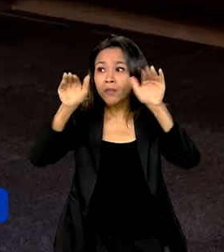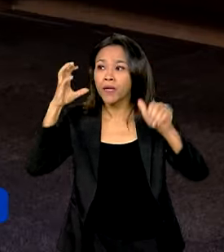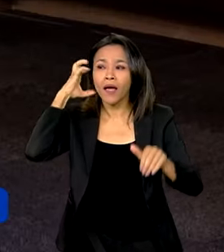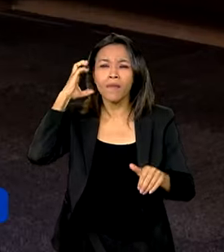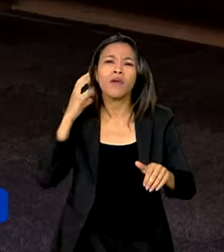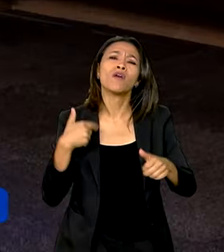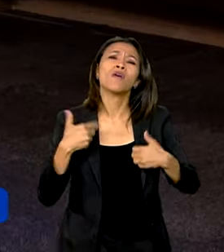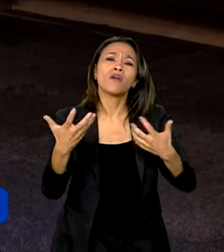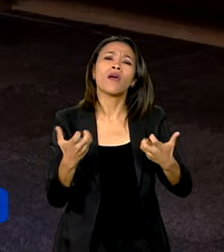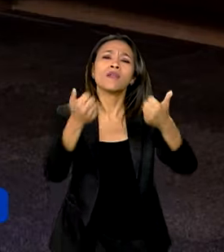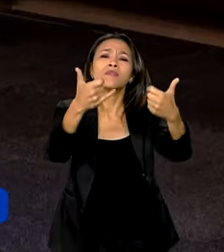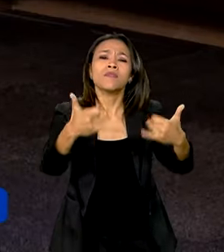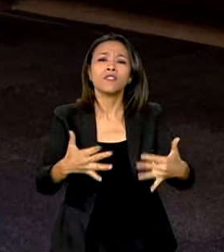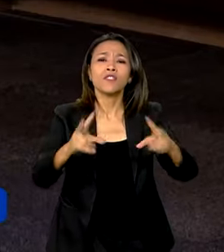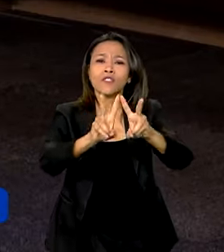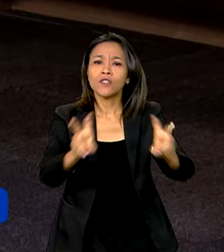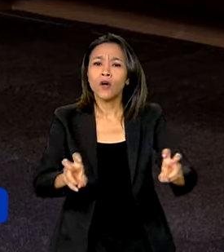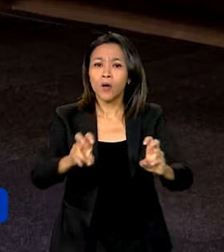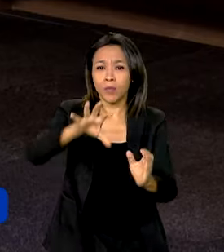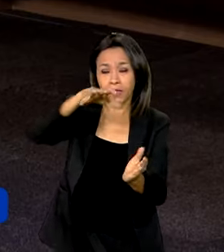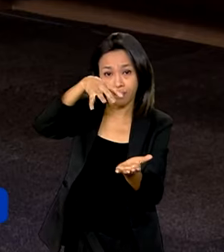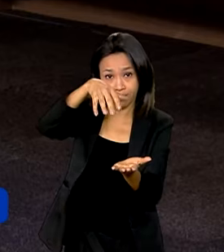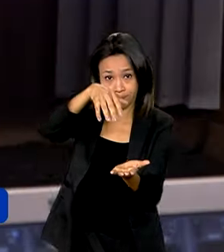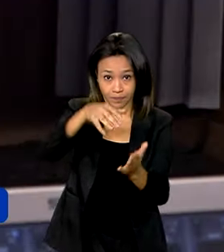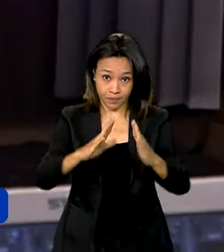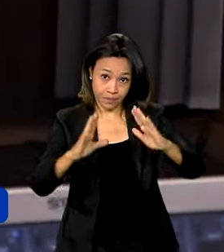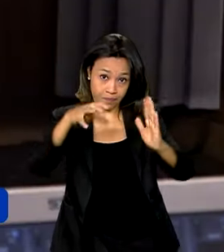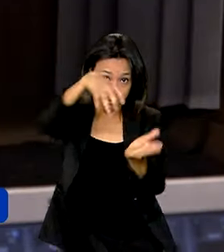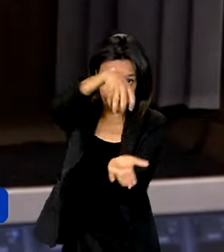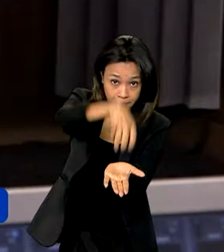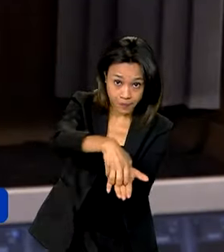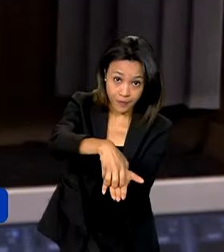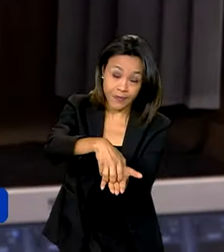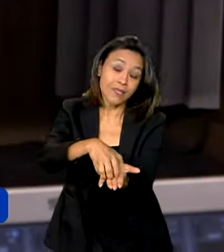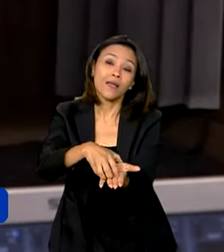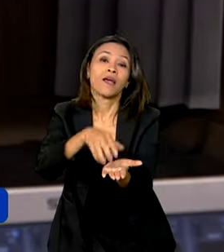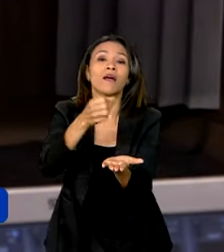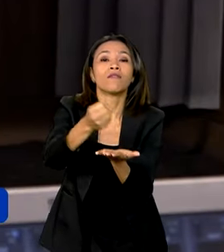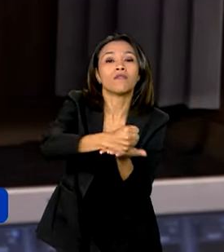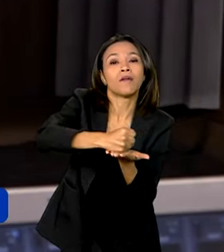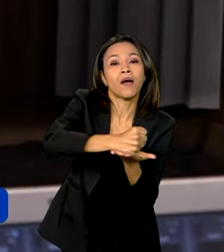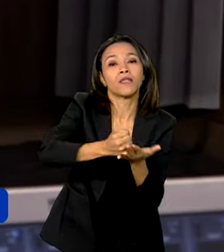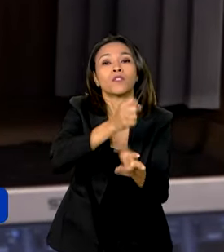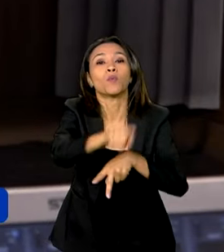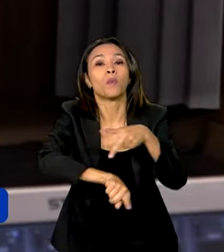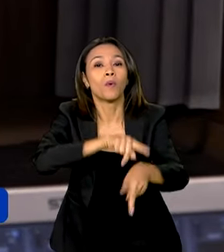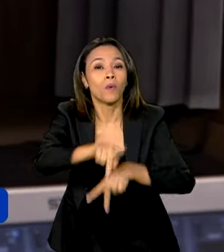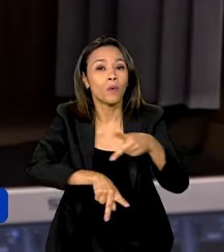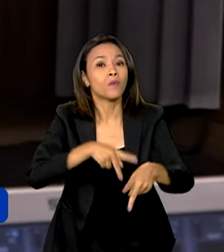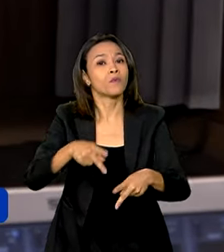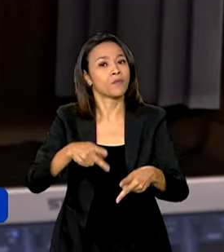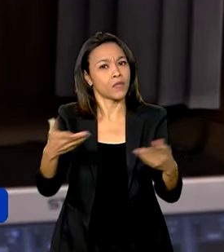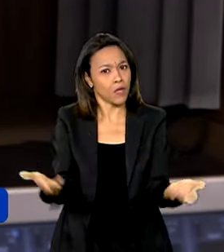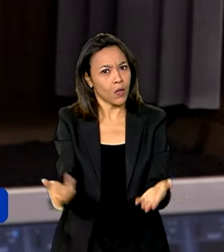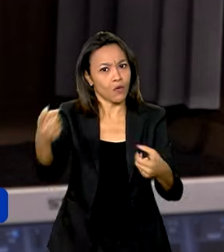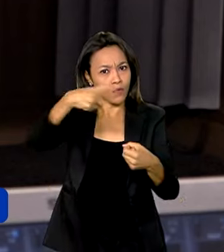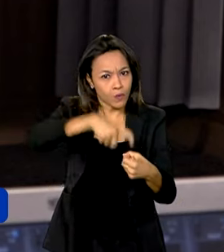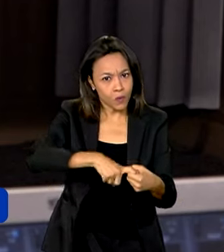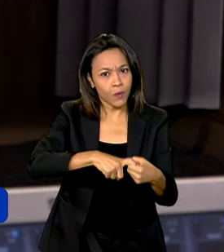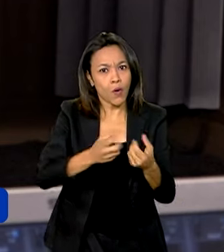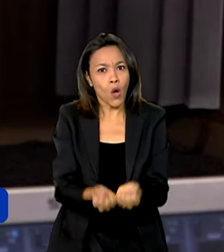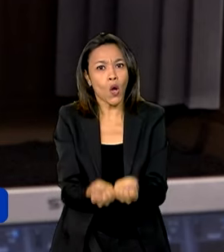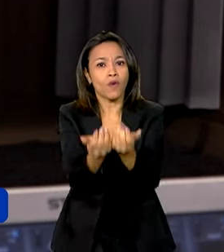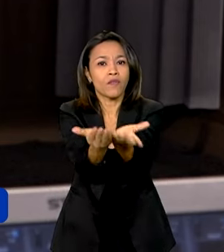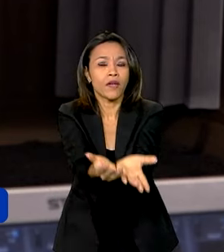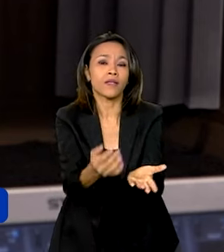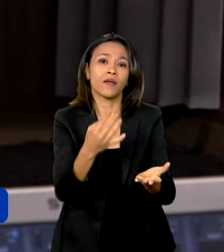popular Farmácia Popular que foi retomado com toda a força aí no ano passado e aí eram o programa oferta